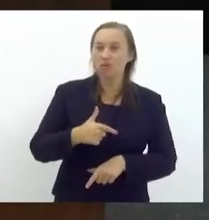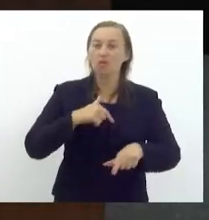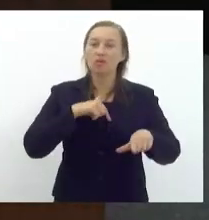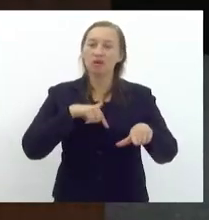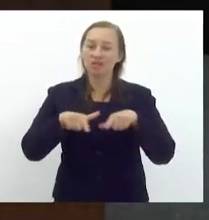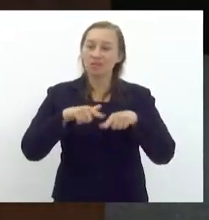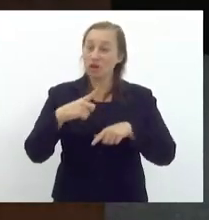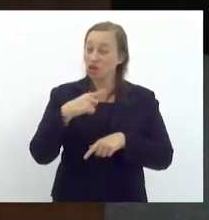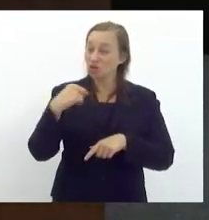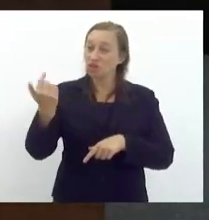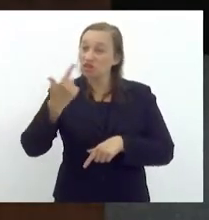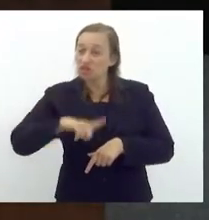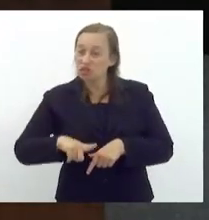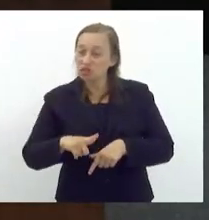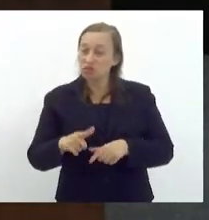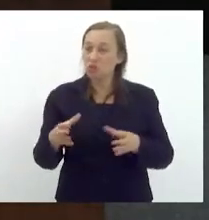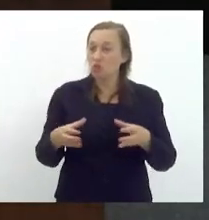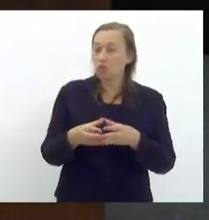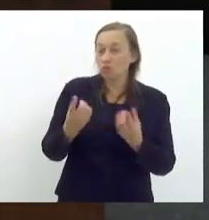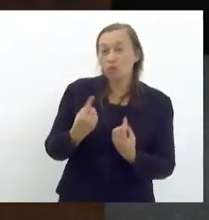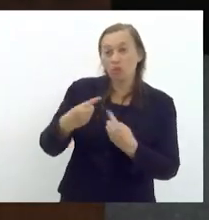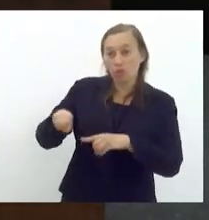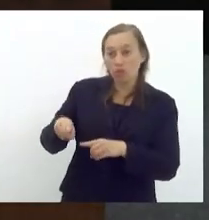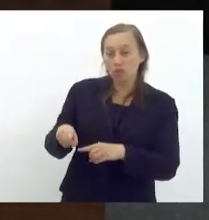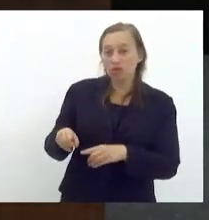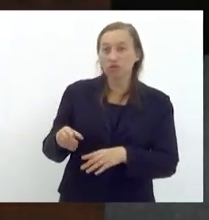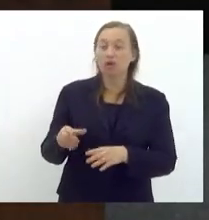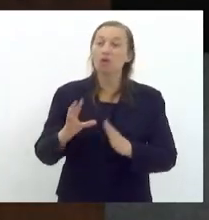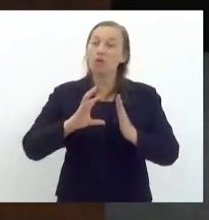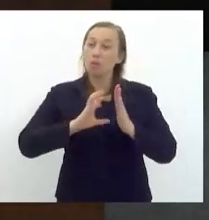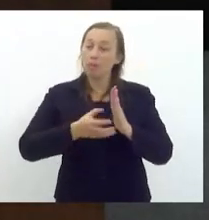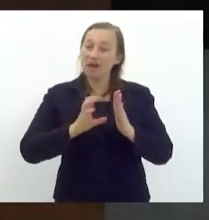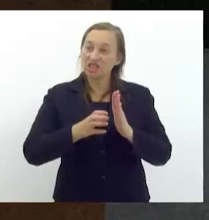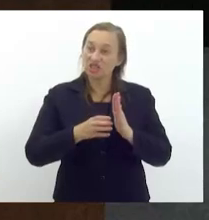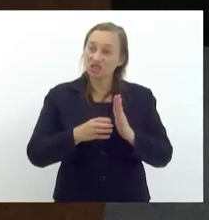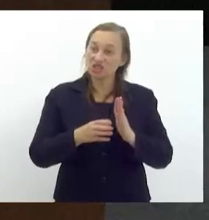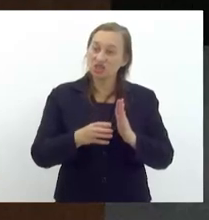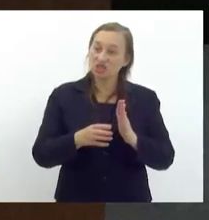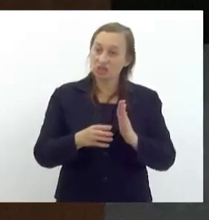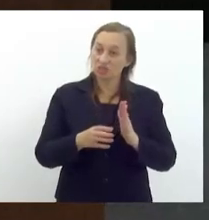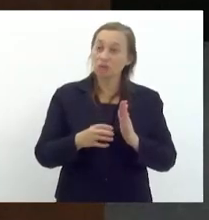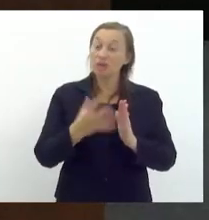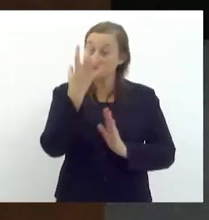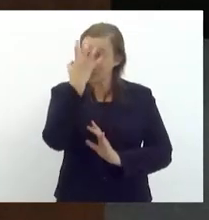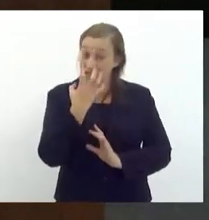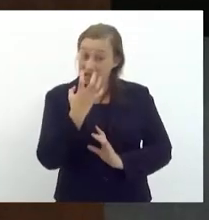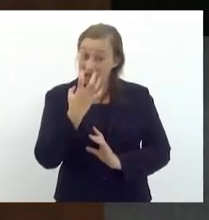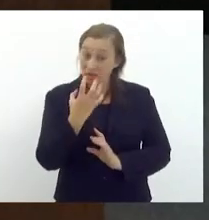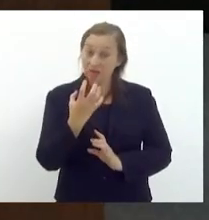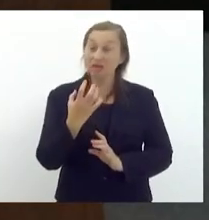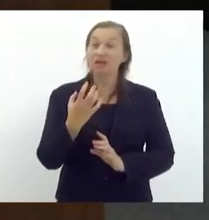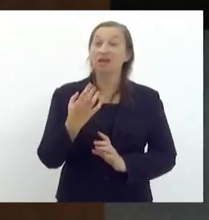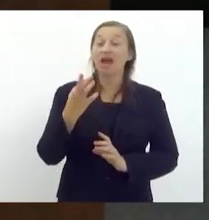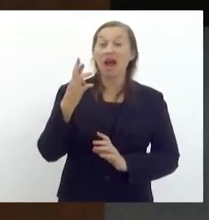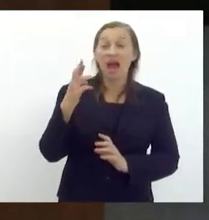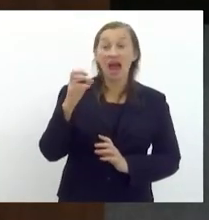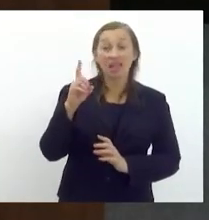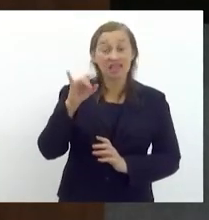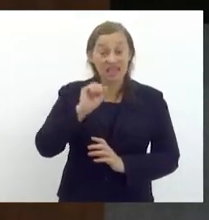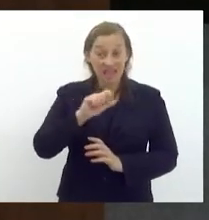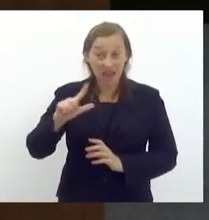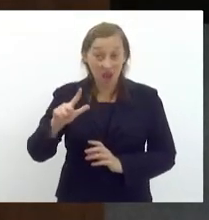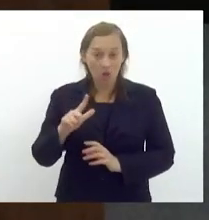sou uma deputada de oposição de um partido que tem um programa coerente sério e radical e